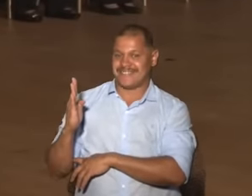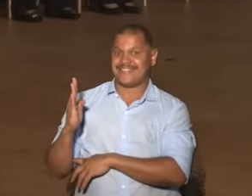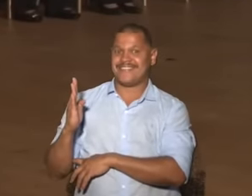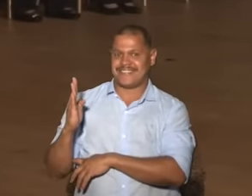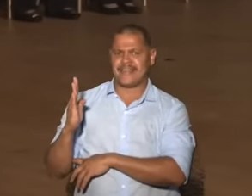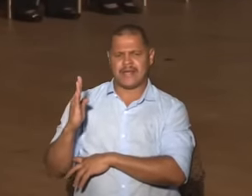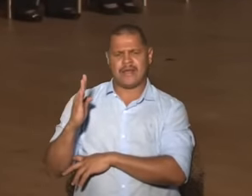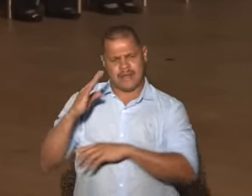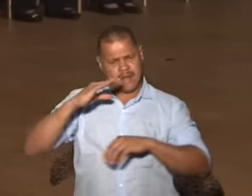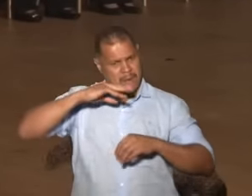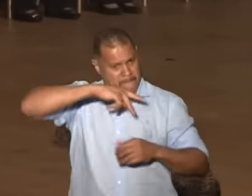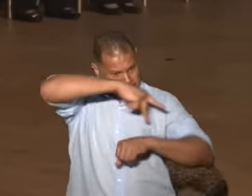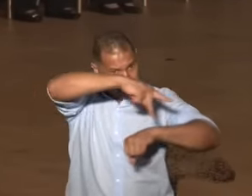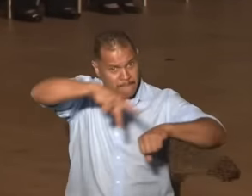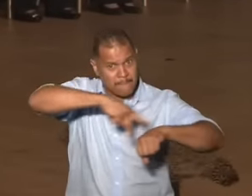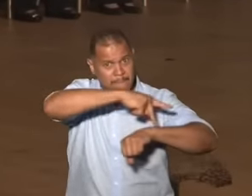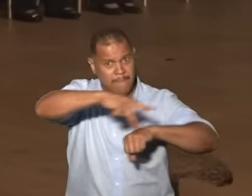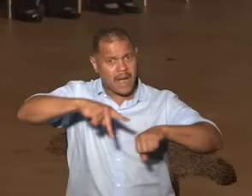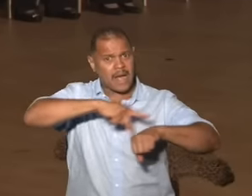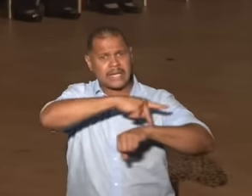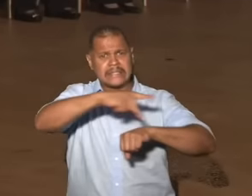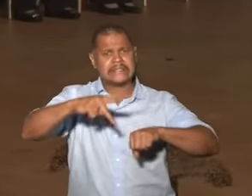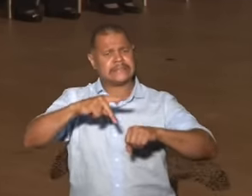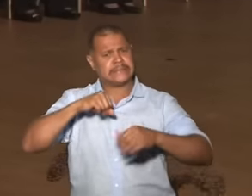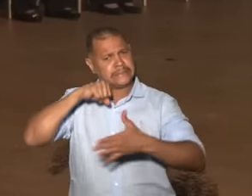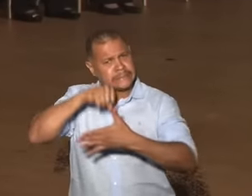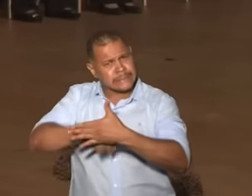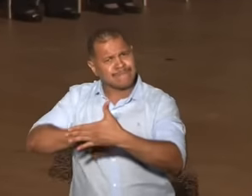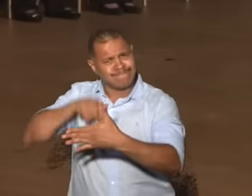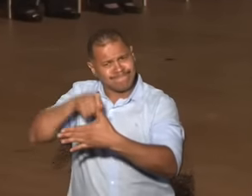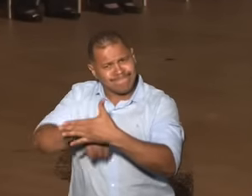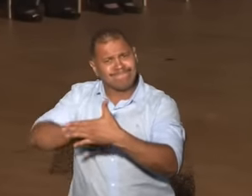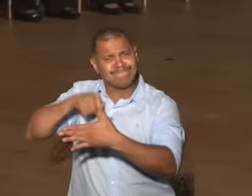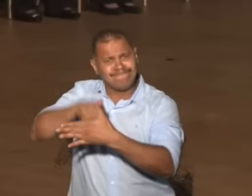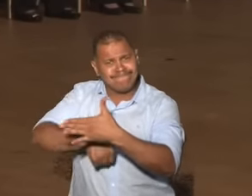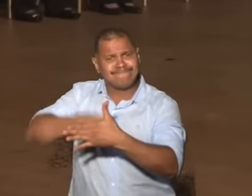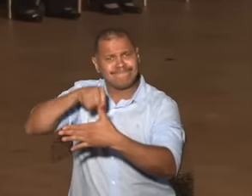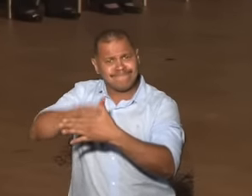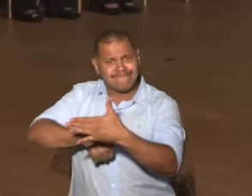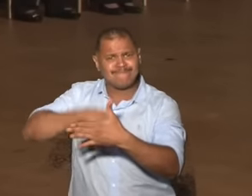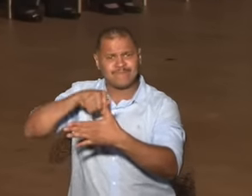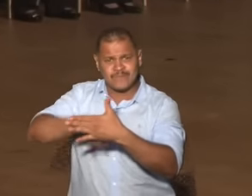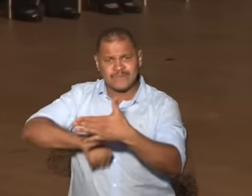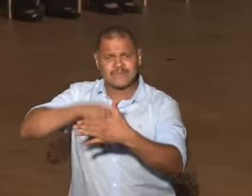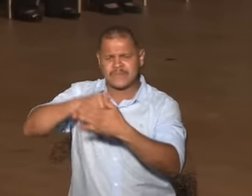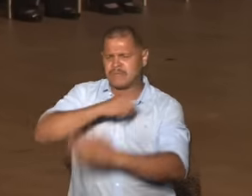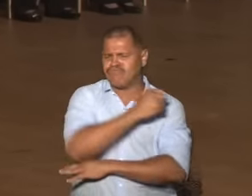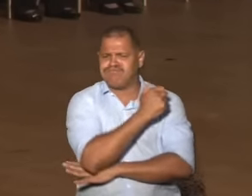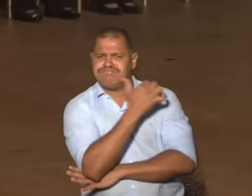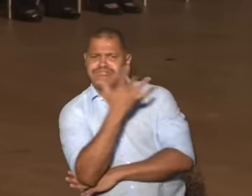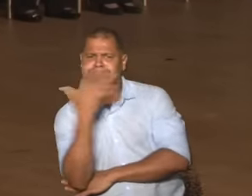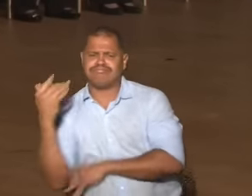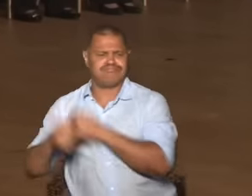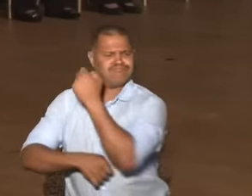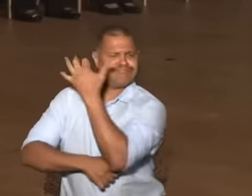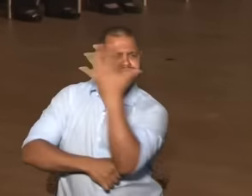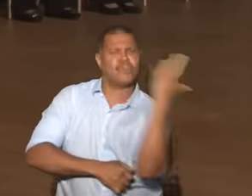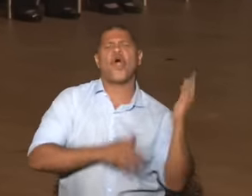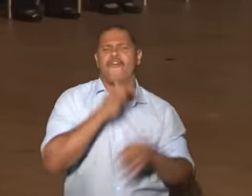que a terra mais garrida, teus risonhos lindos campos têm